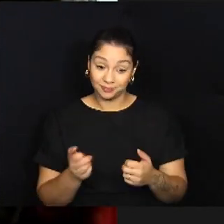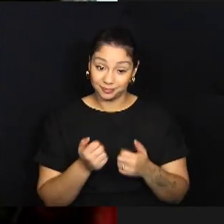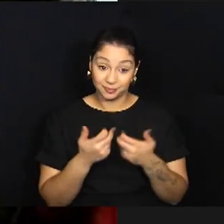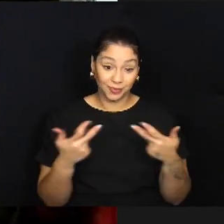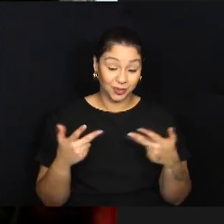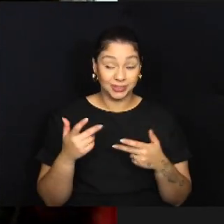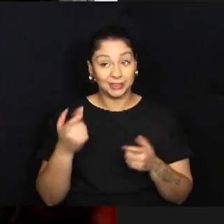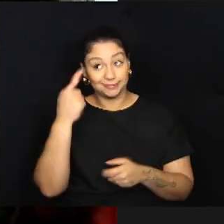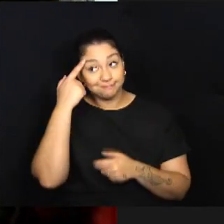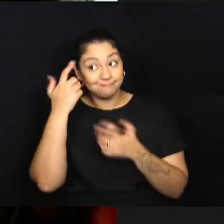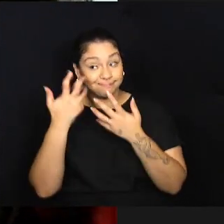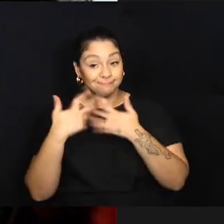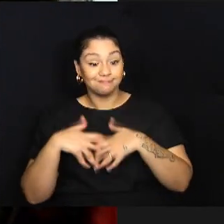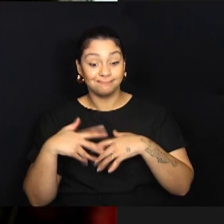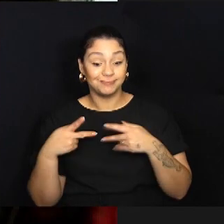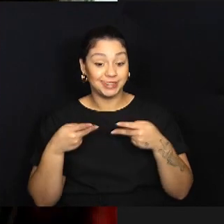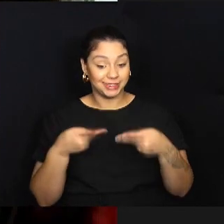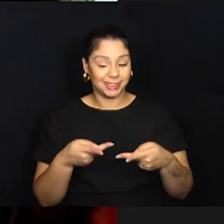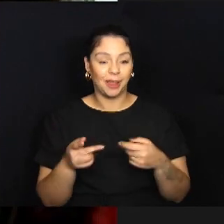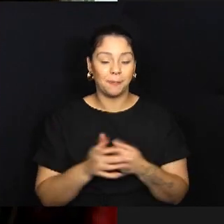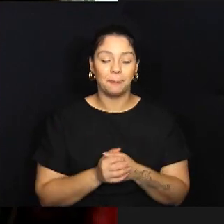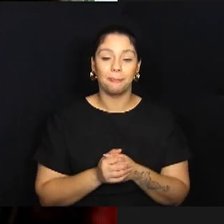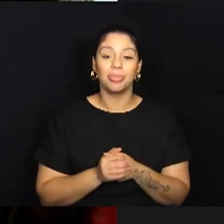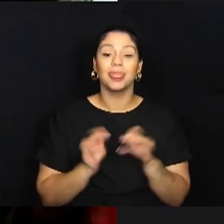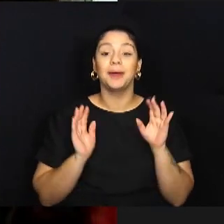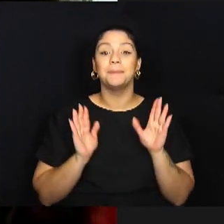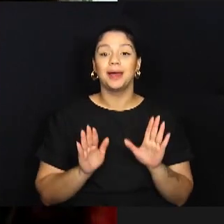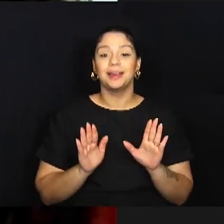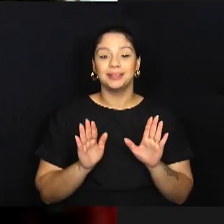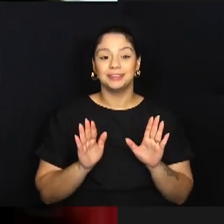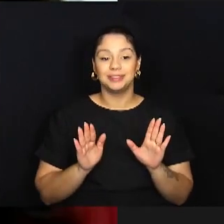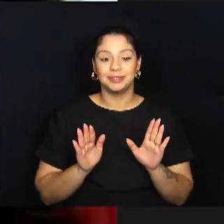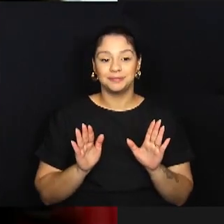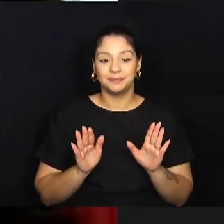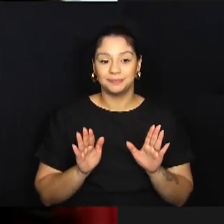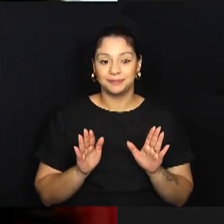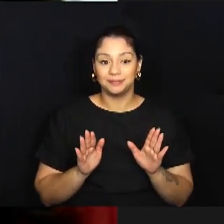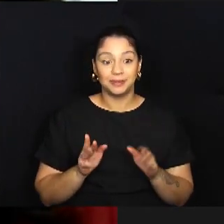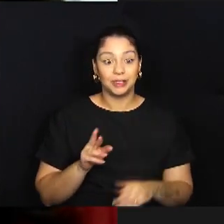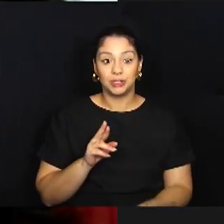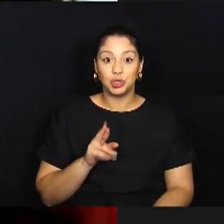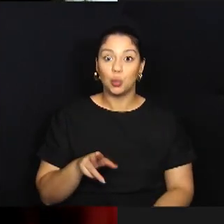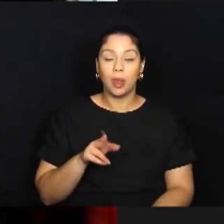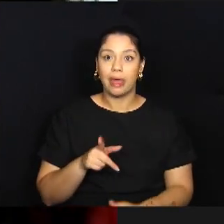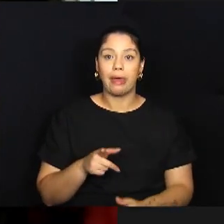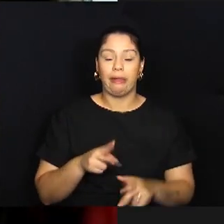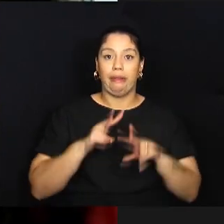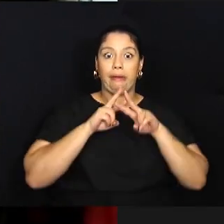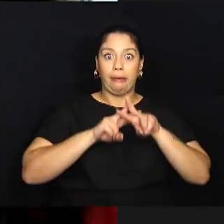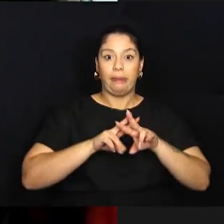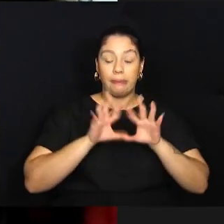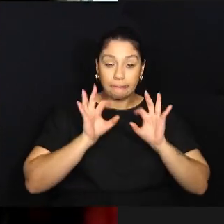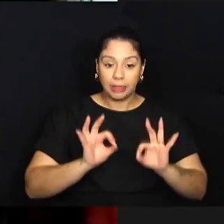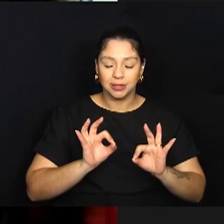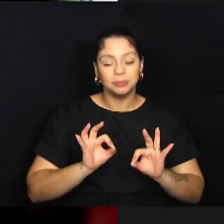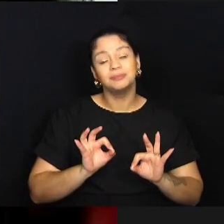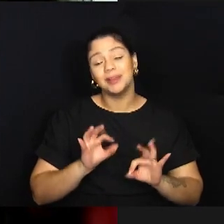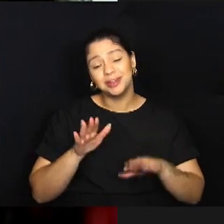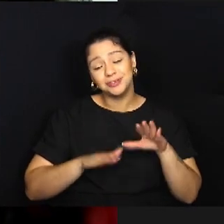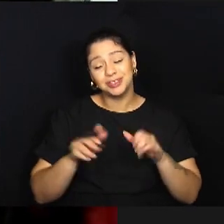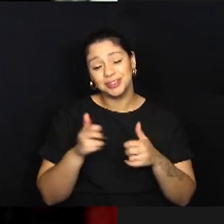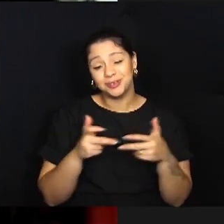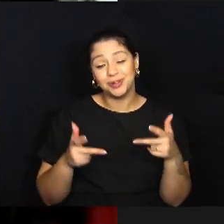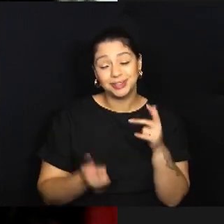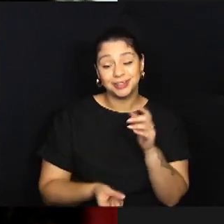está pensando em visitar ali, mas é mutável. E as coisas às vezes vão